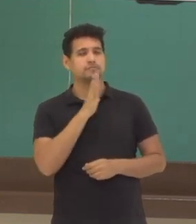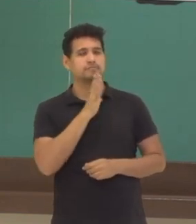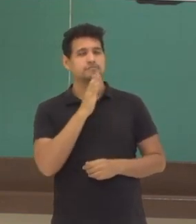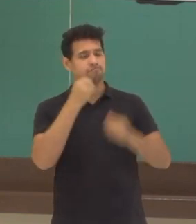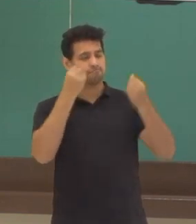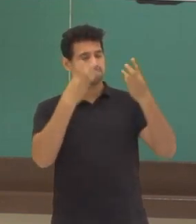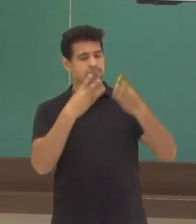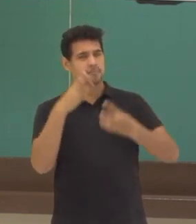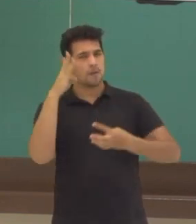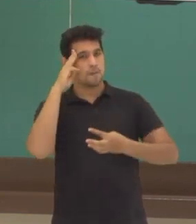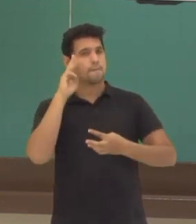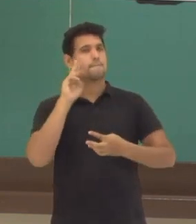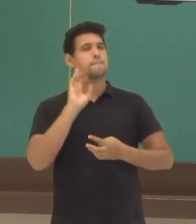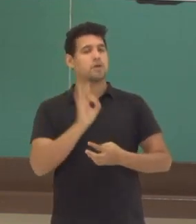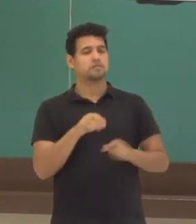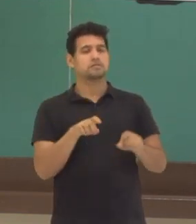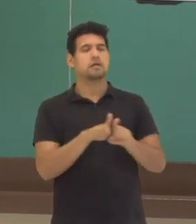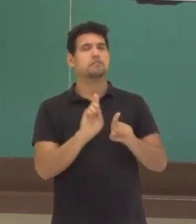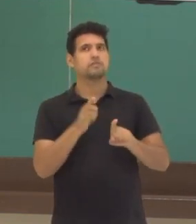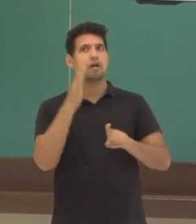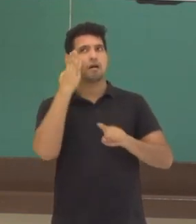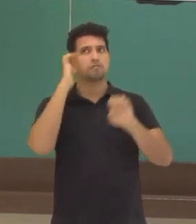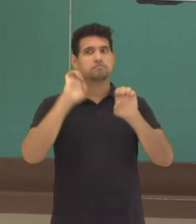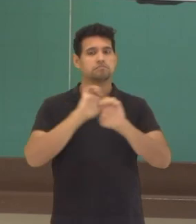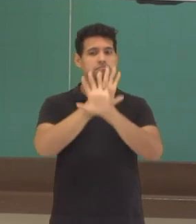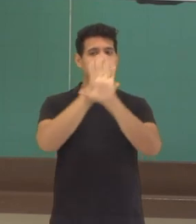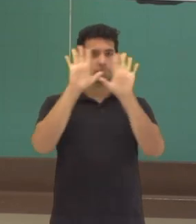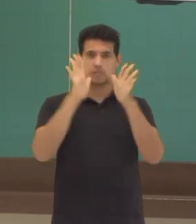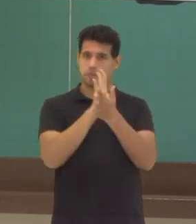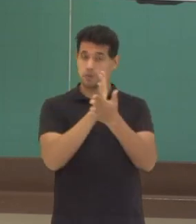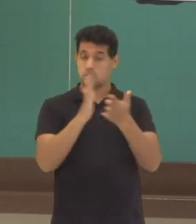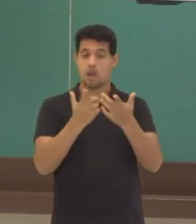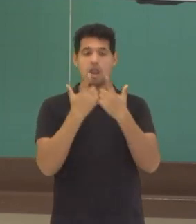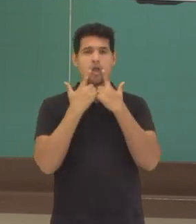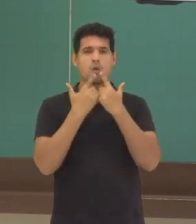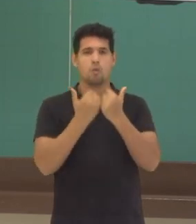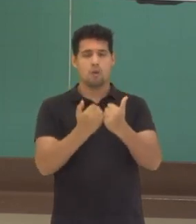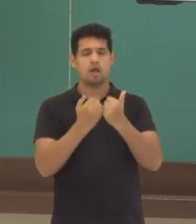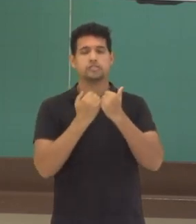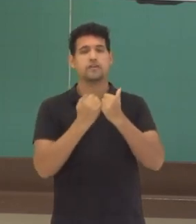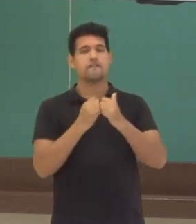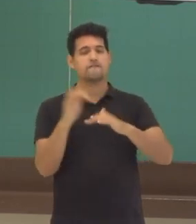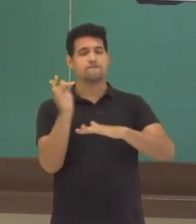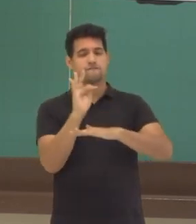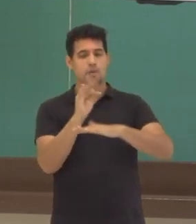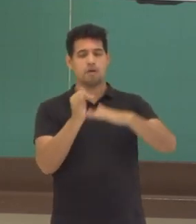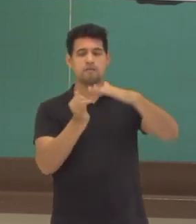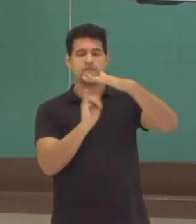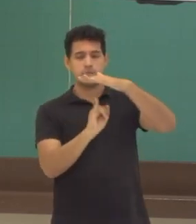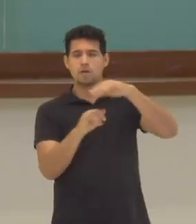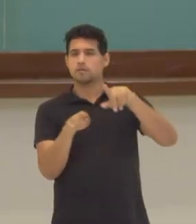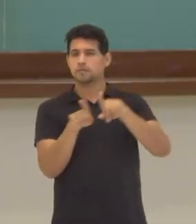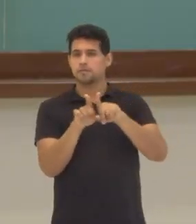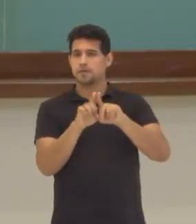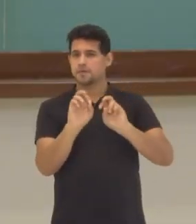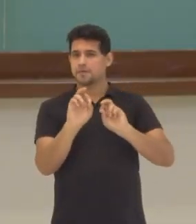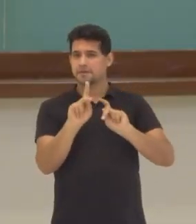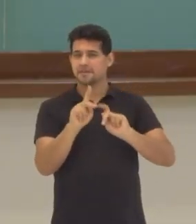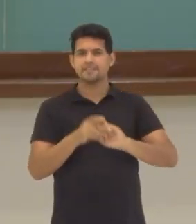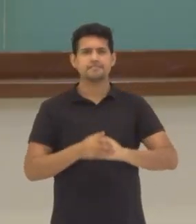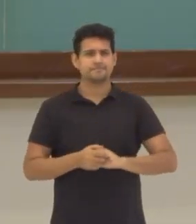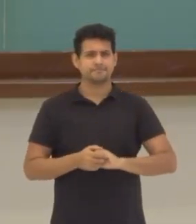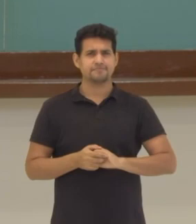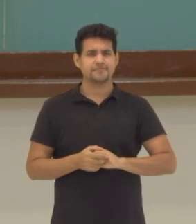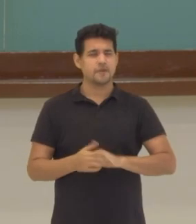relato de memórias, certo? Compreendemos alguns aspectos da linguagem formal e informal. Beleza?